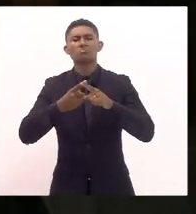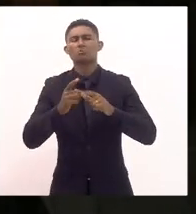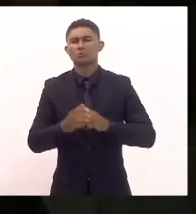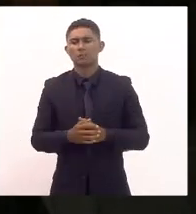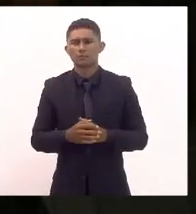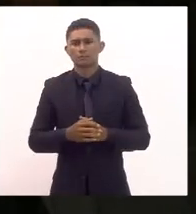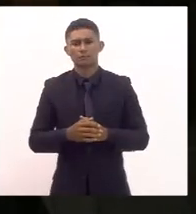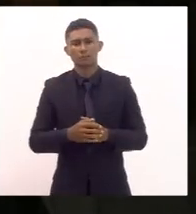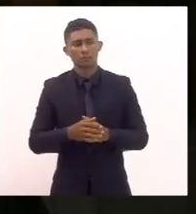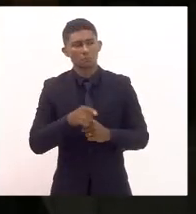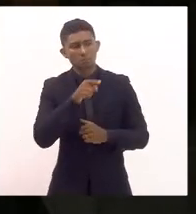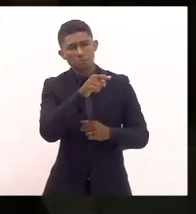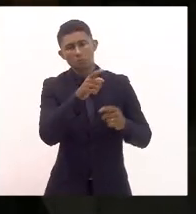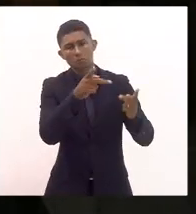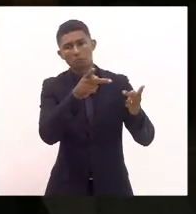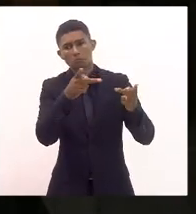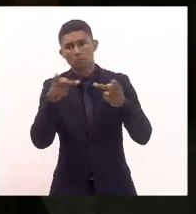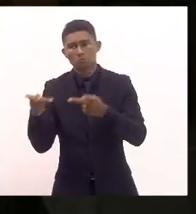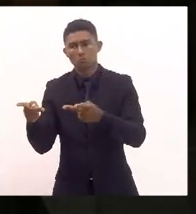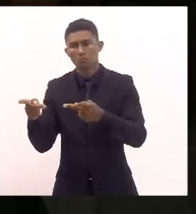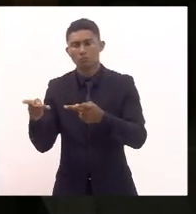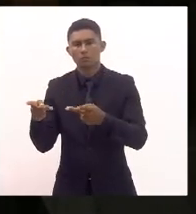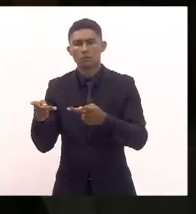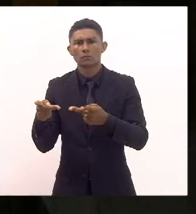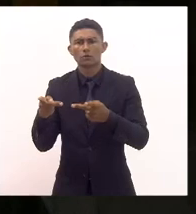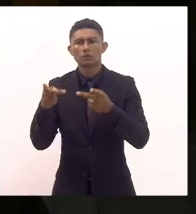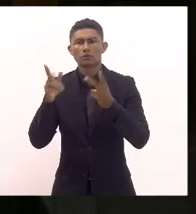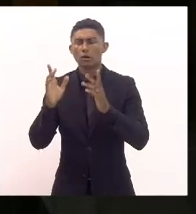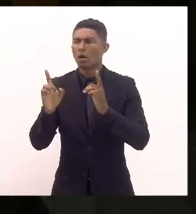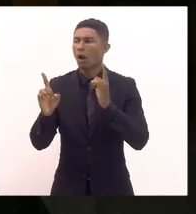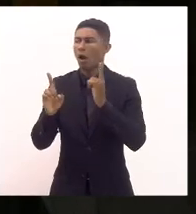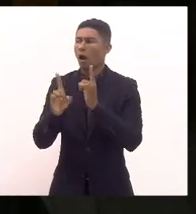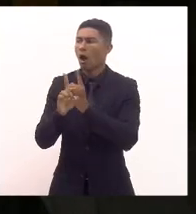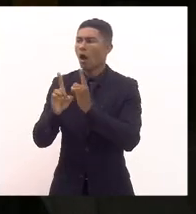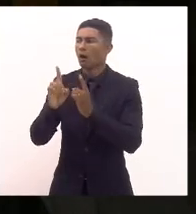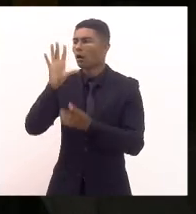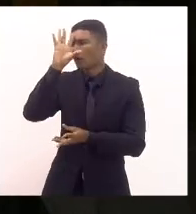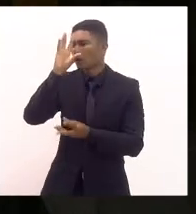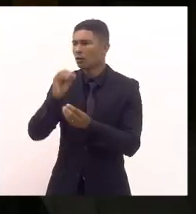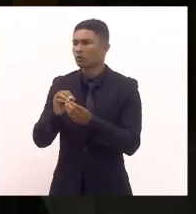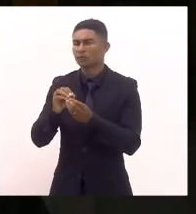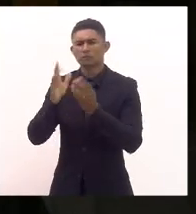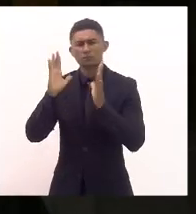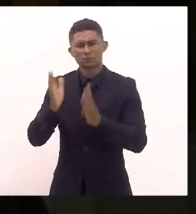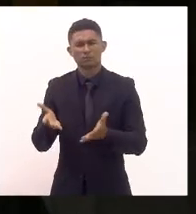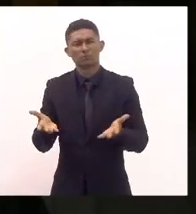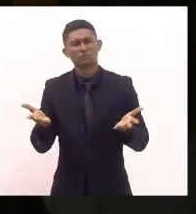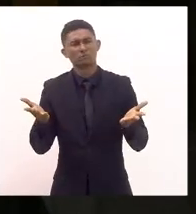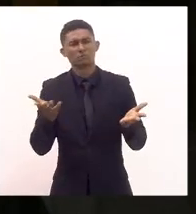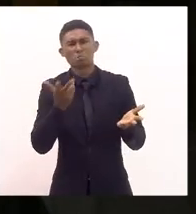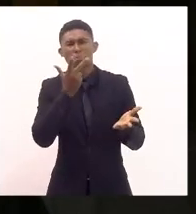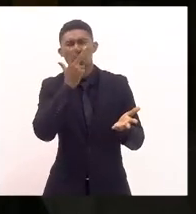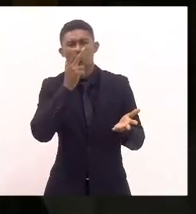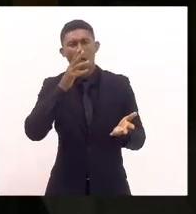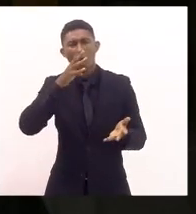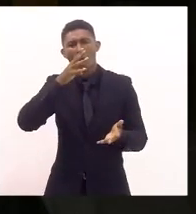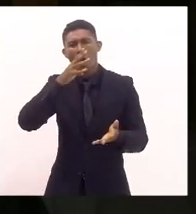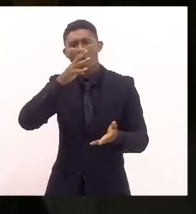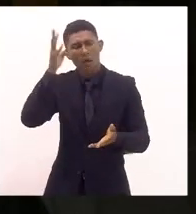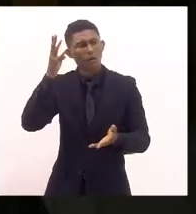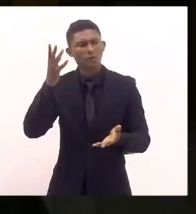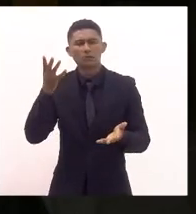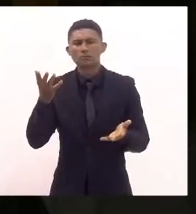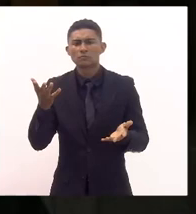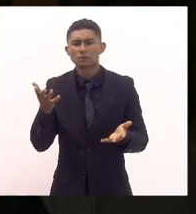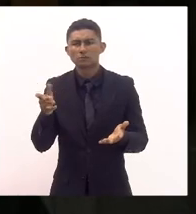o que numa visita feita ele possa tirar conclusões precipitadas sobre uma das melhores